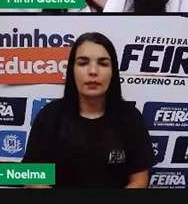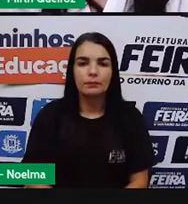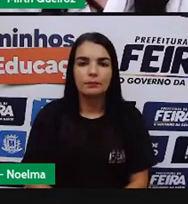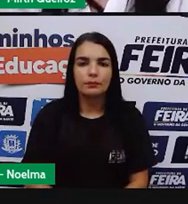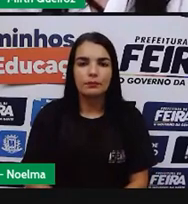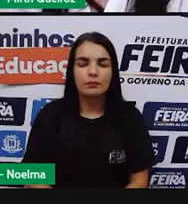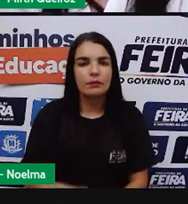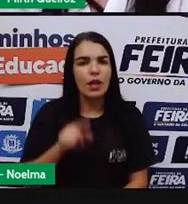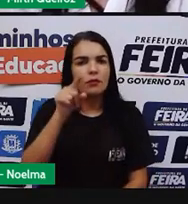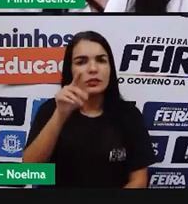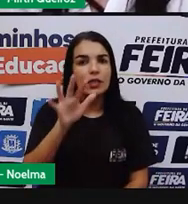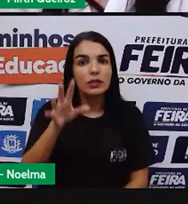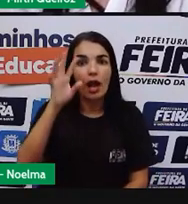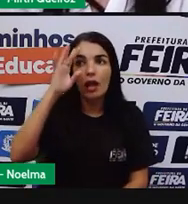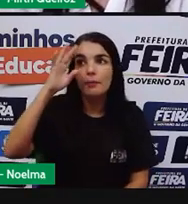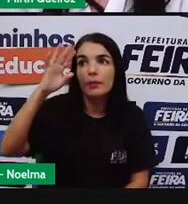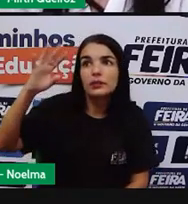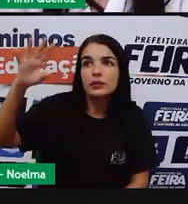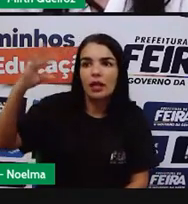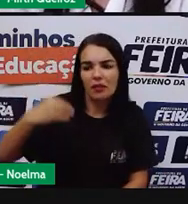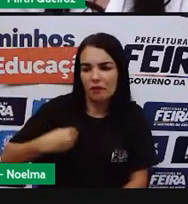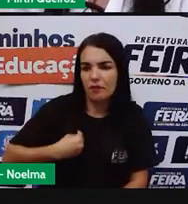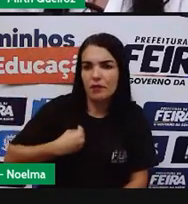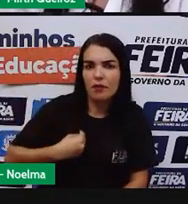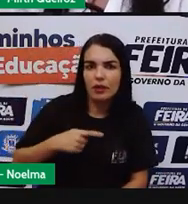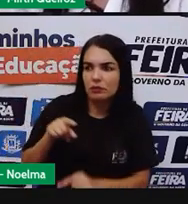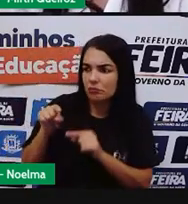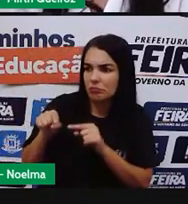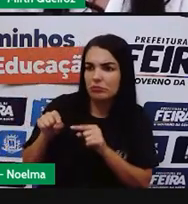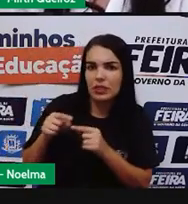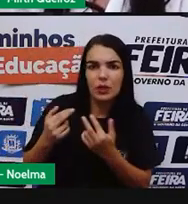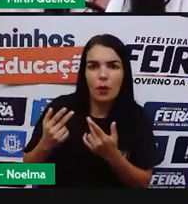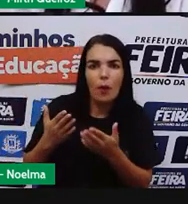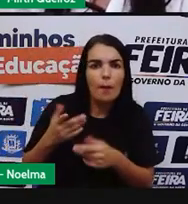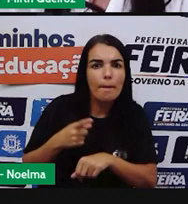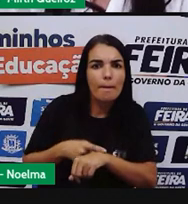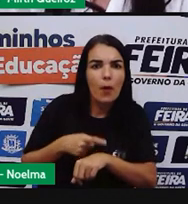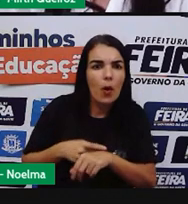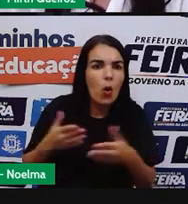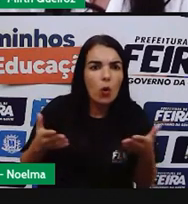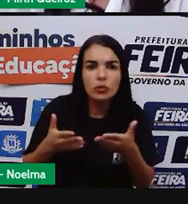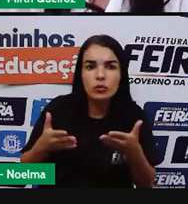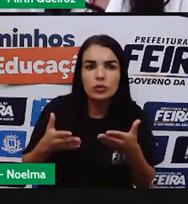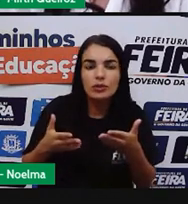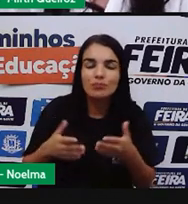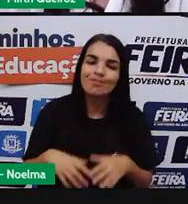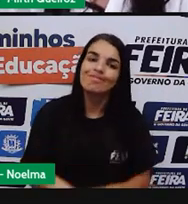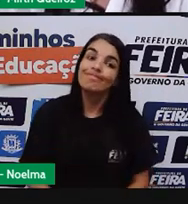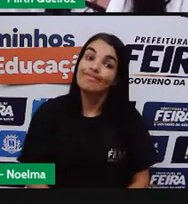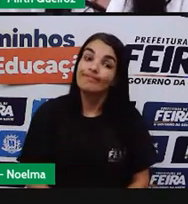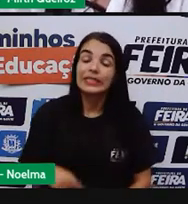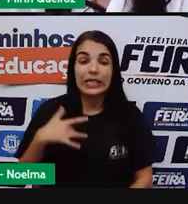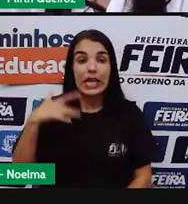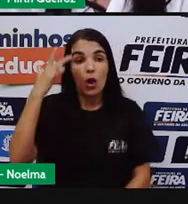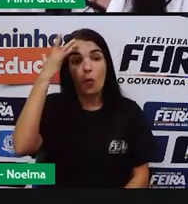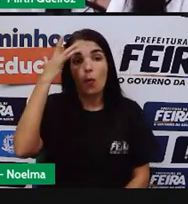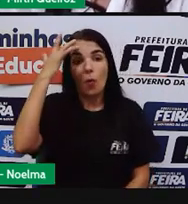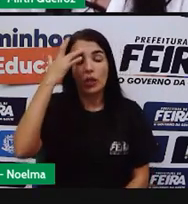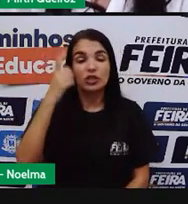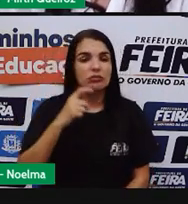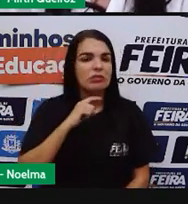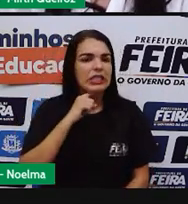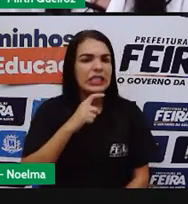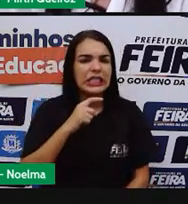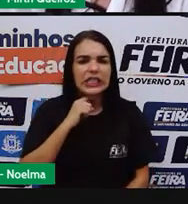Você se imaginava vivendo uma situação dessa? Eu acho que ninguém se via, né, nessa situação. Quando a gente via nos livros de